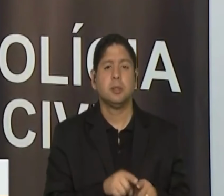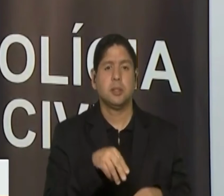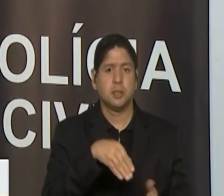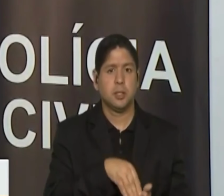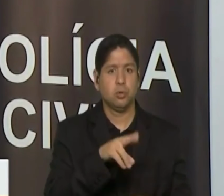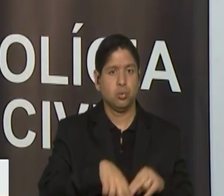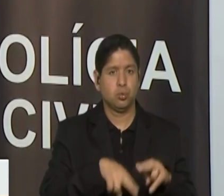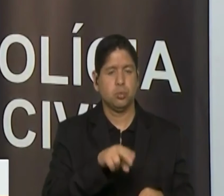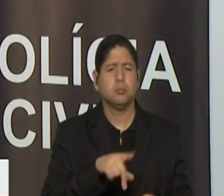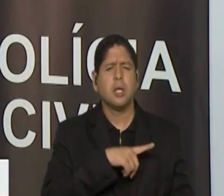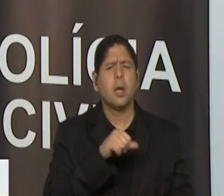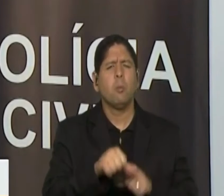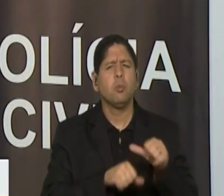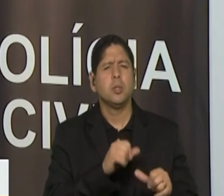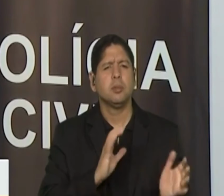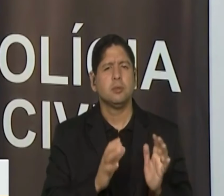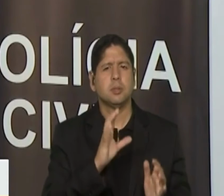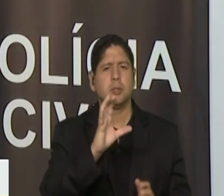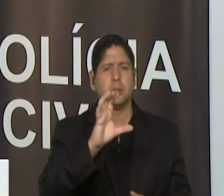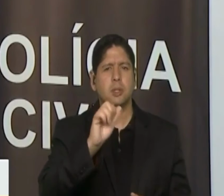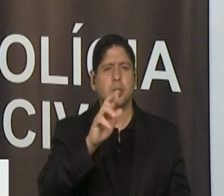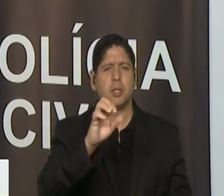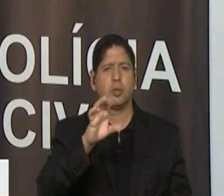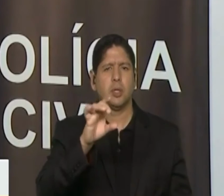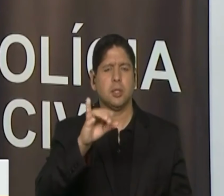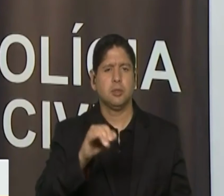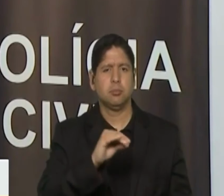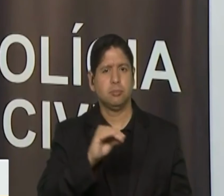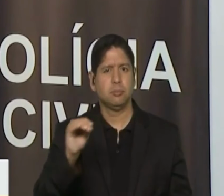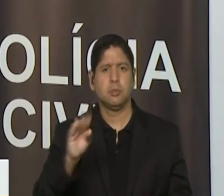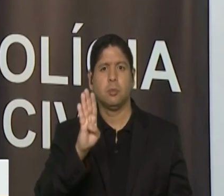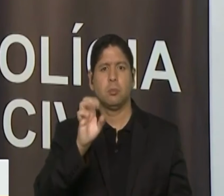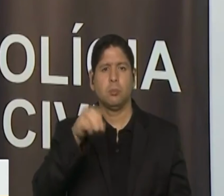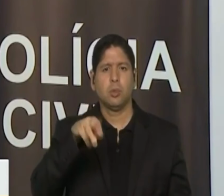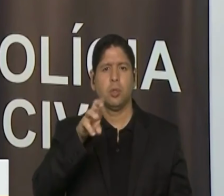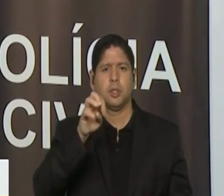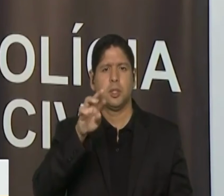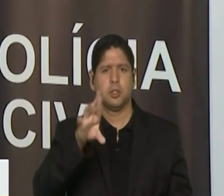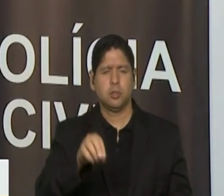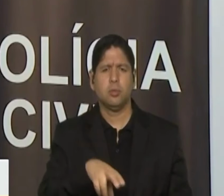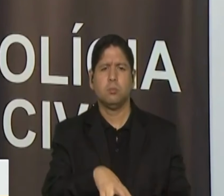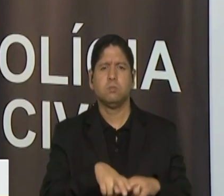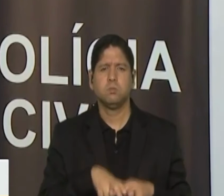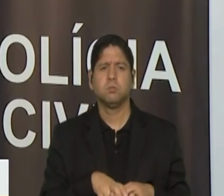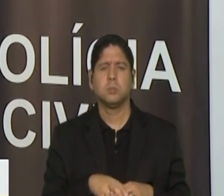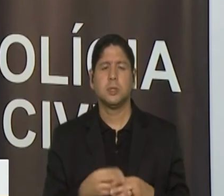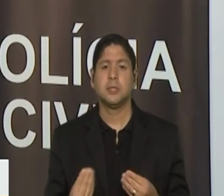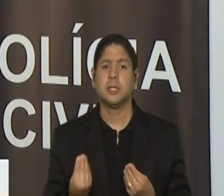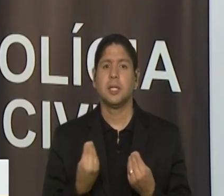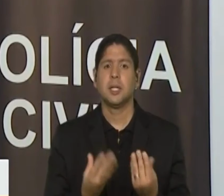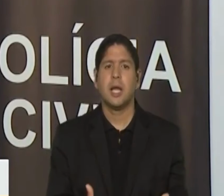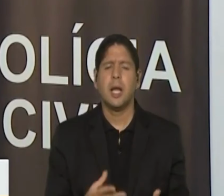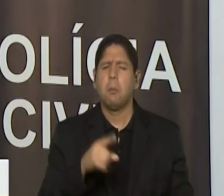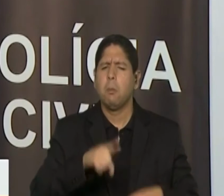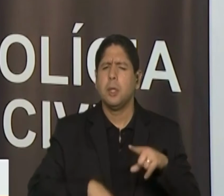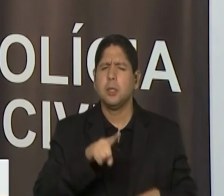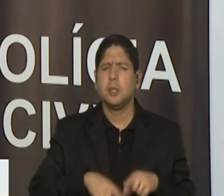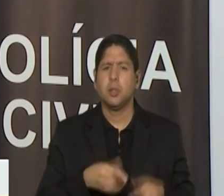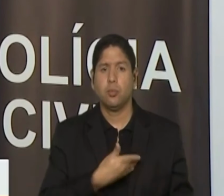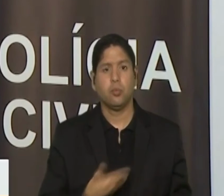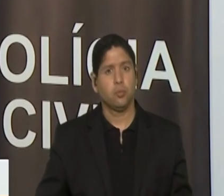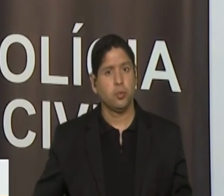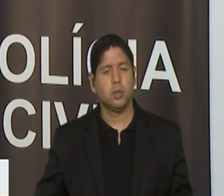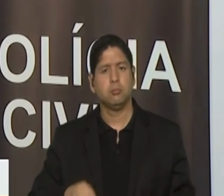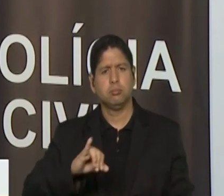mudança da Cracolândia para o Bom Retiro foi cogitada devido à oferta de equipamentos públicos